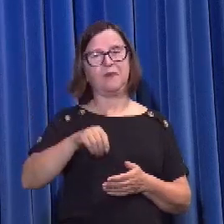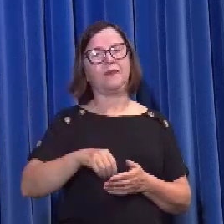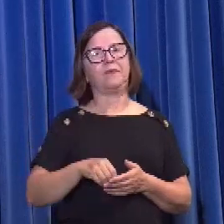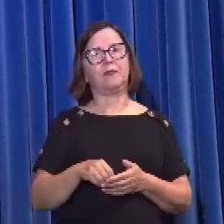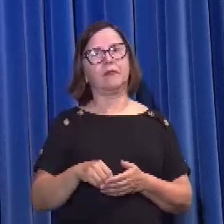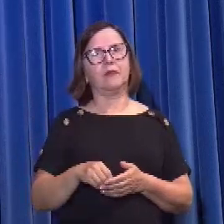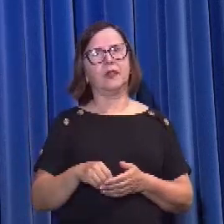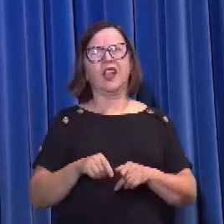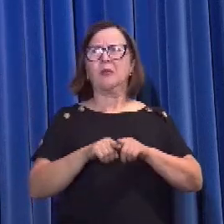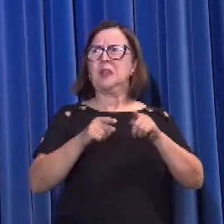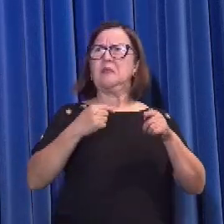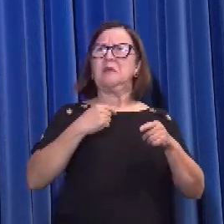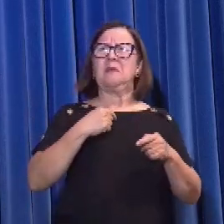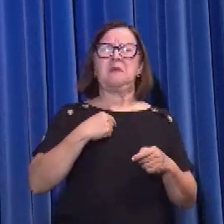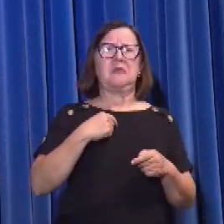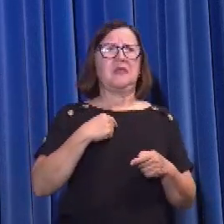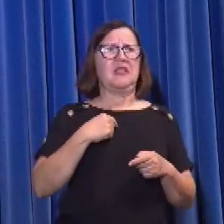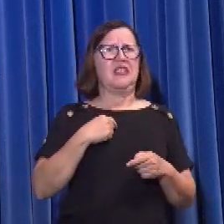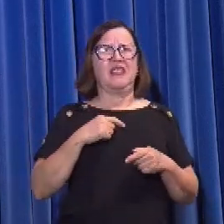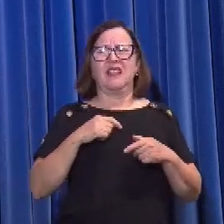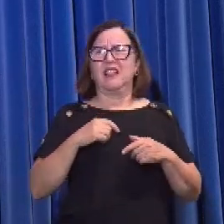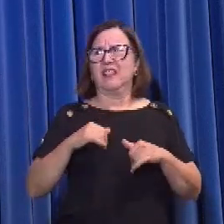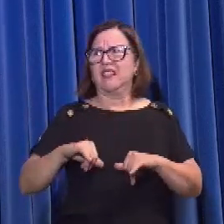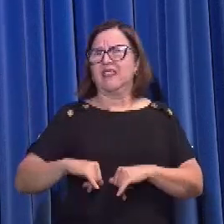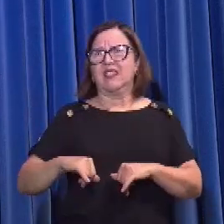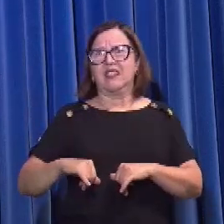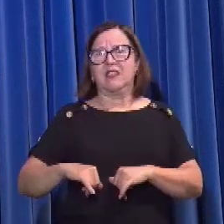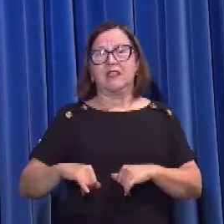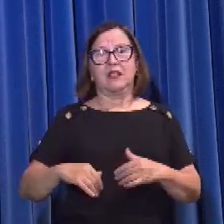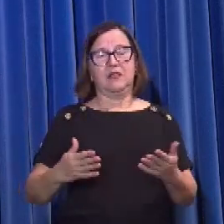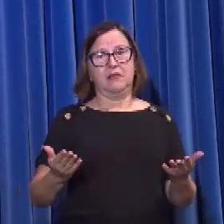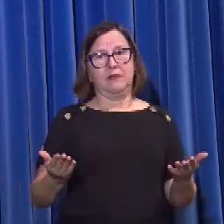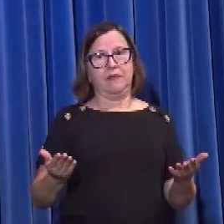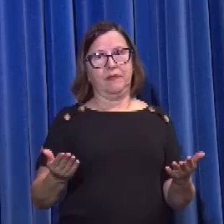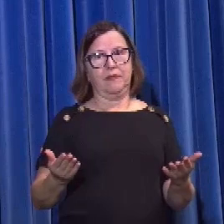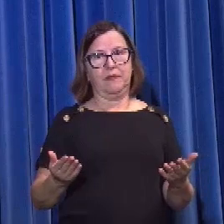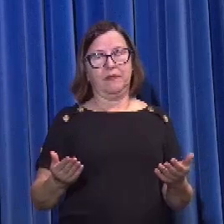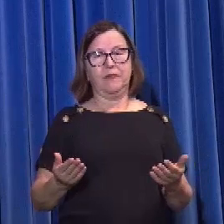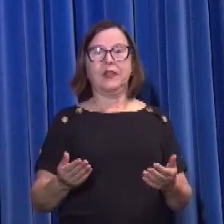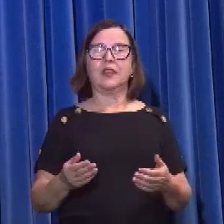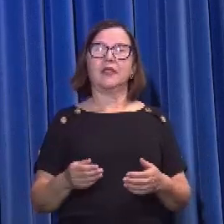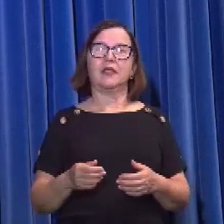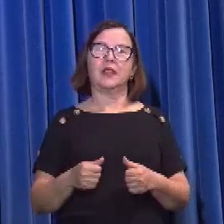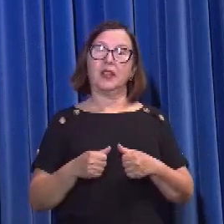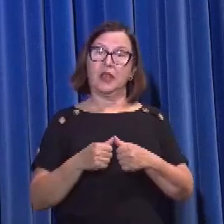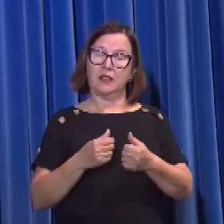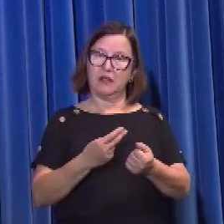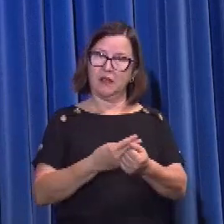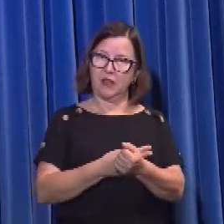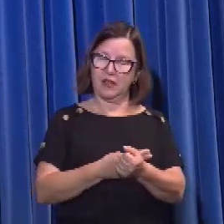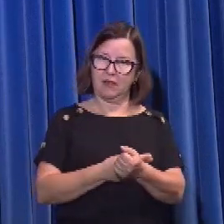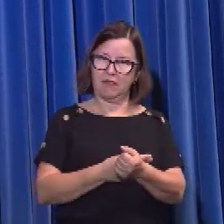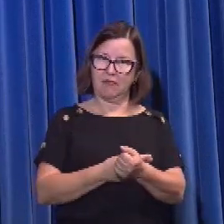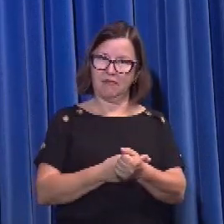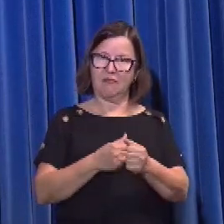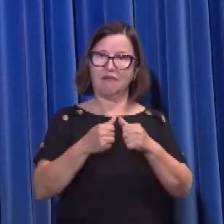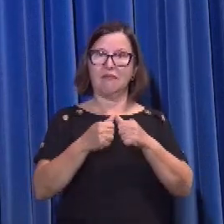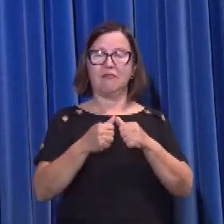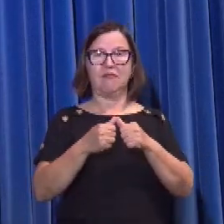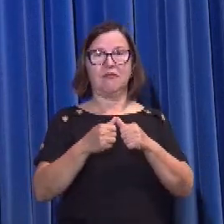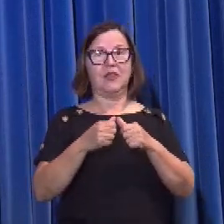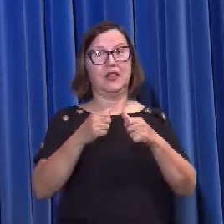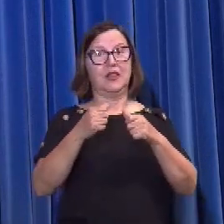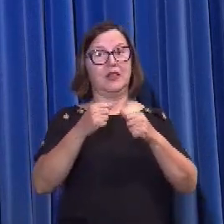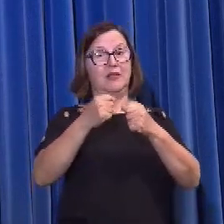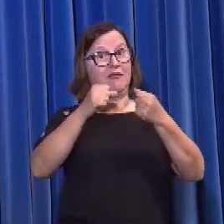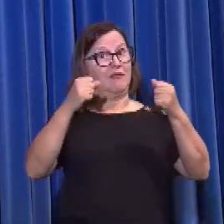estou sofrendo tanto? É aí que encontra o erro. Esse é o grande problema. E nós